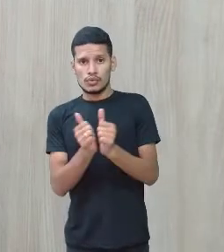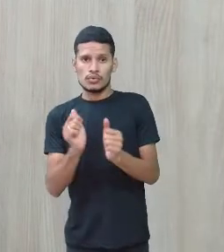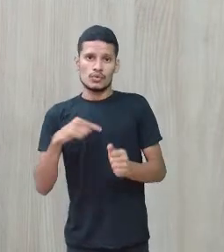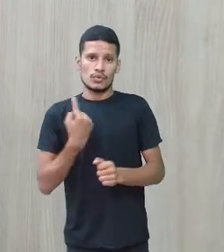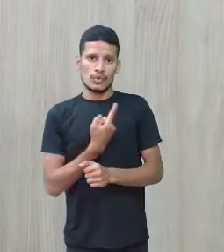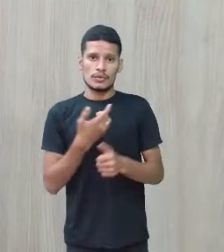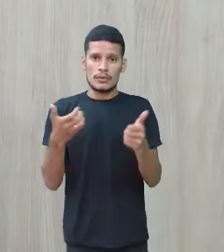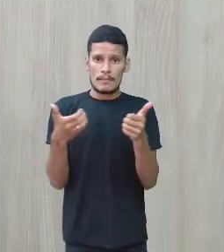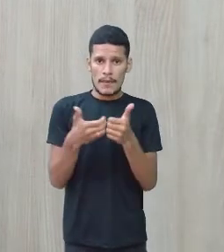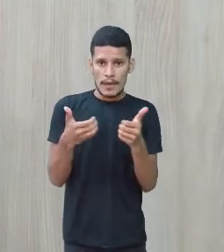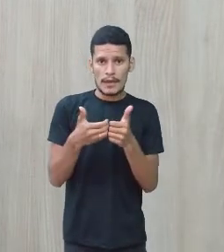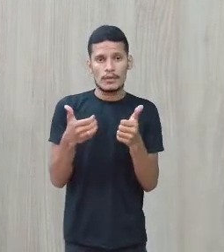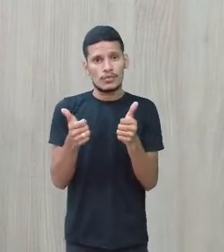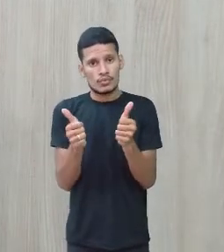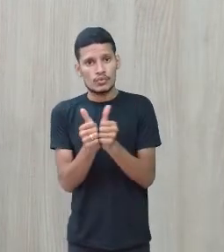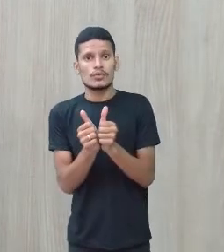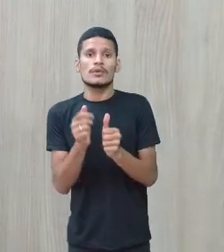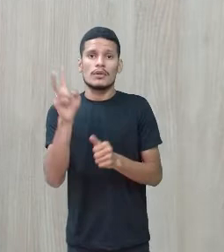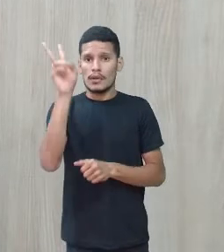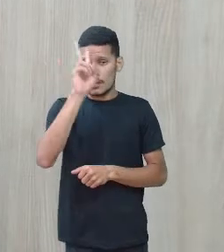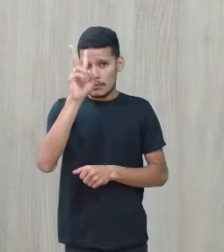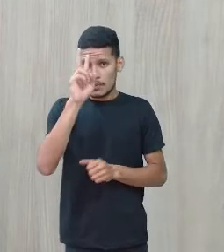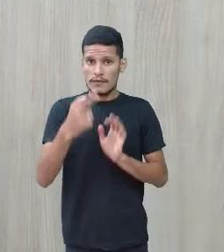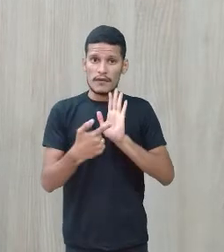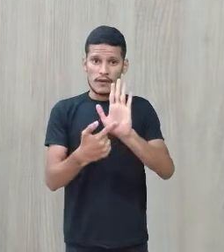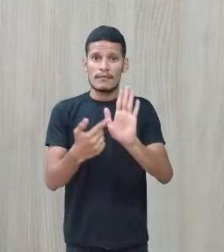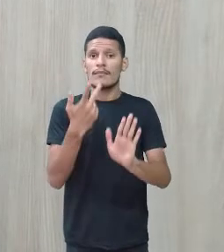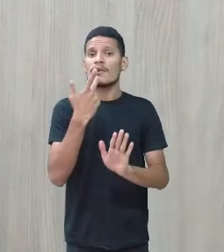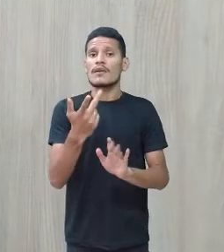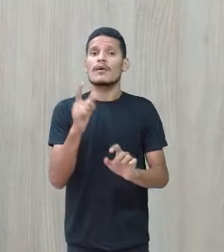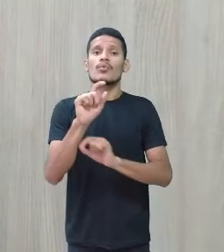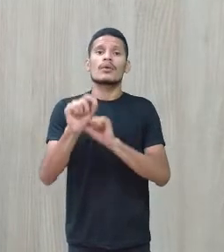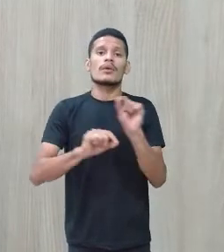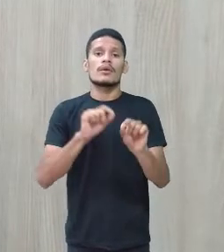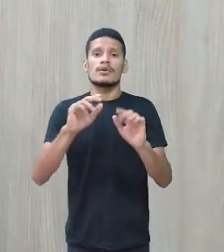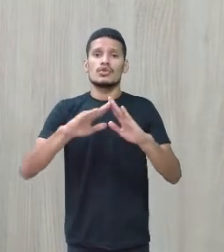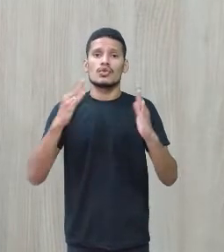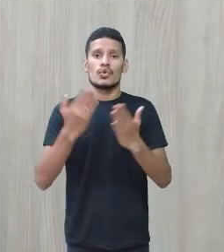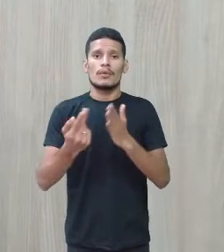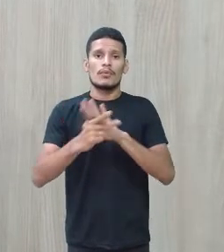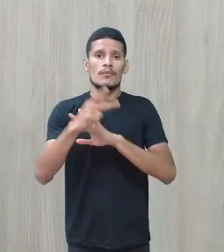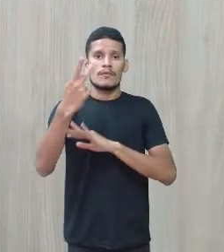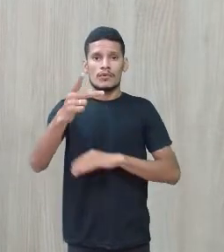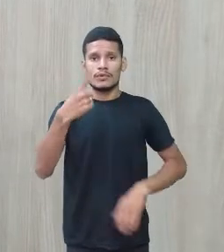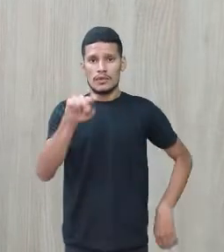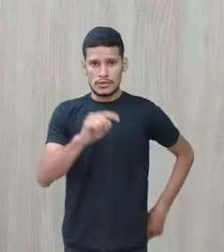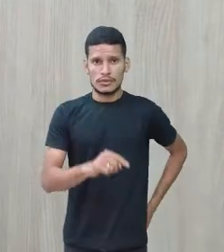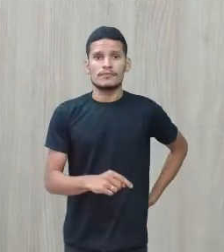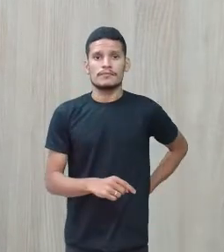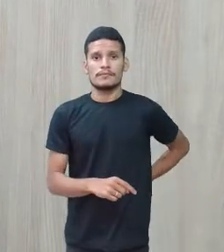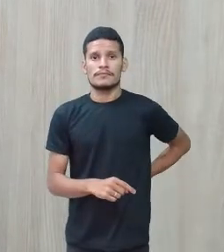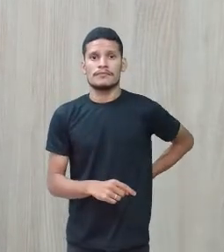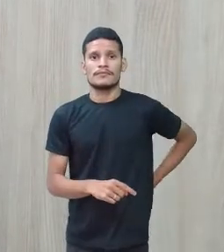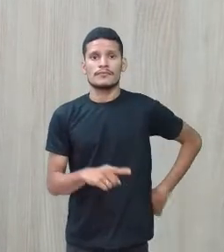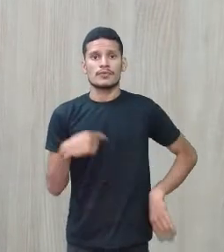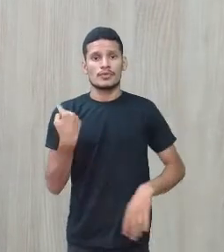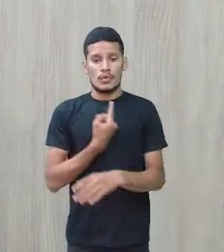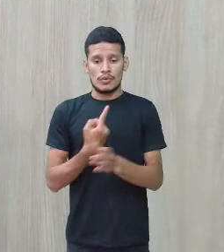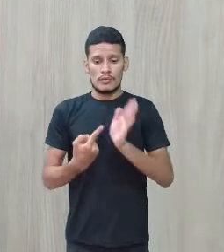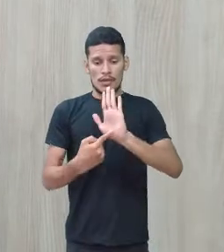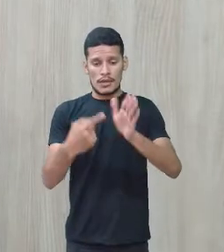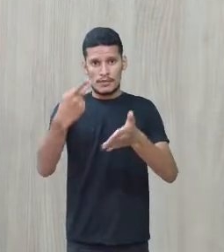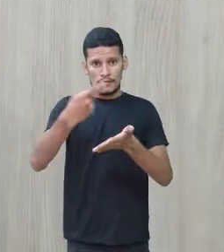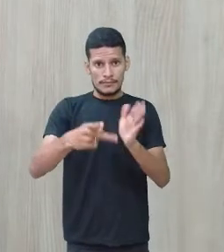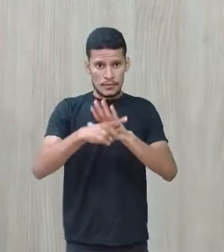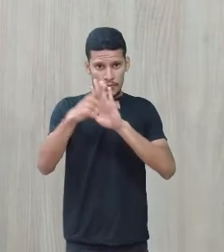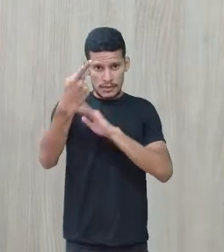chegar perto. Lembrem-se sempre de colocar a escola de vocês para que a gente possa citar aqui o nome da escola de vocês na televisão. Imagina aí.